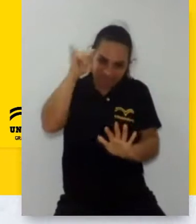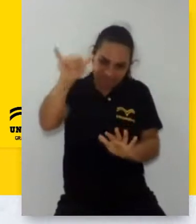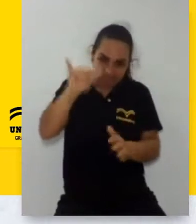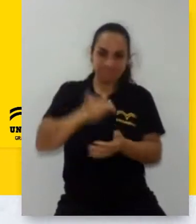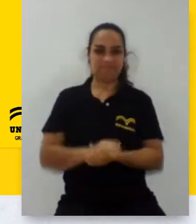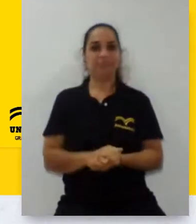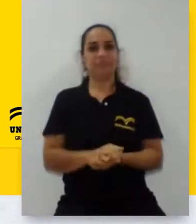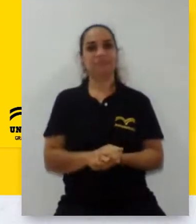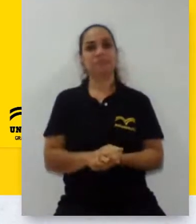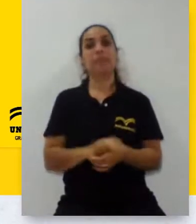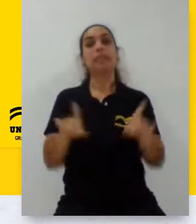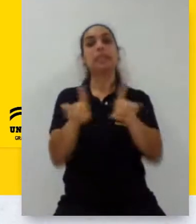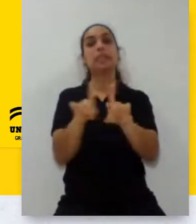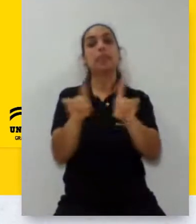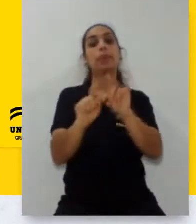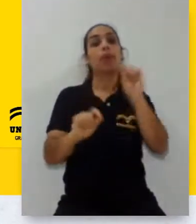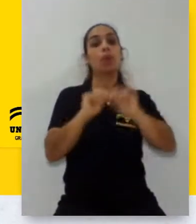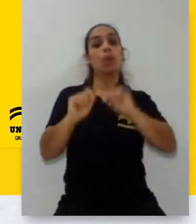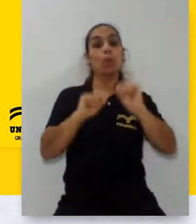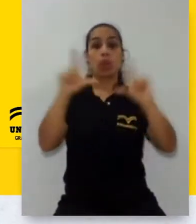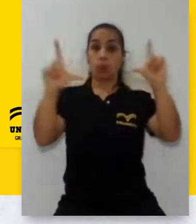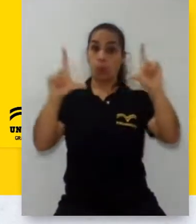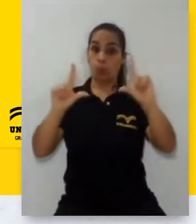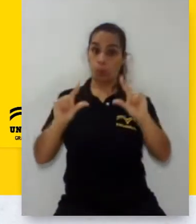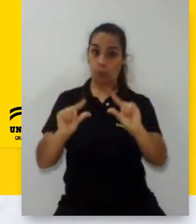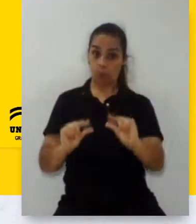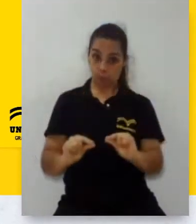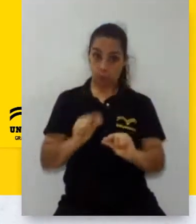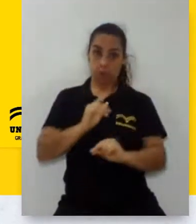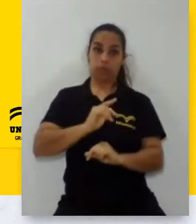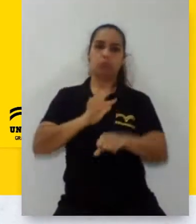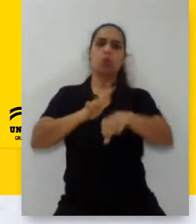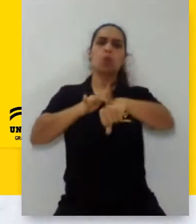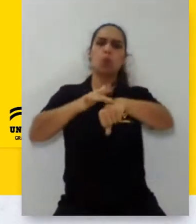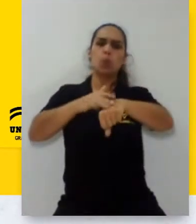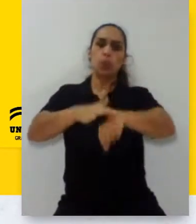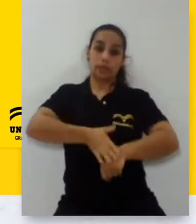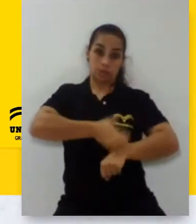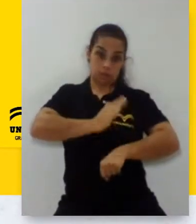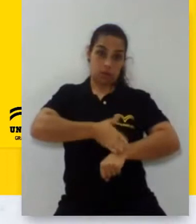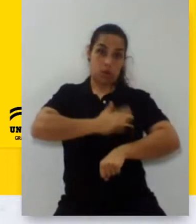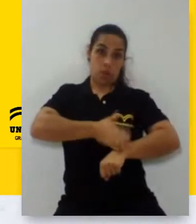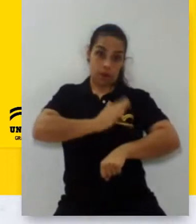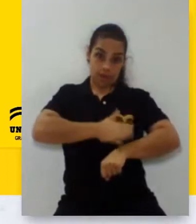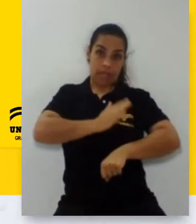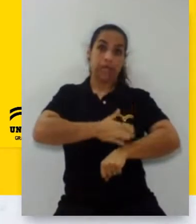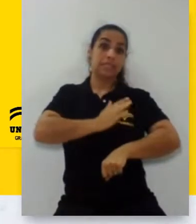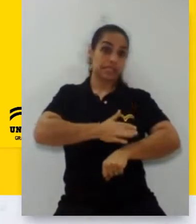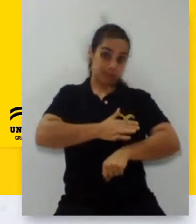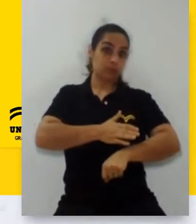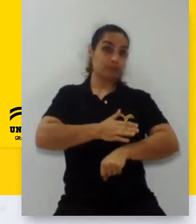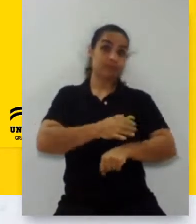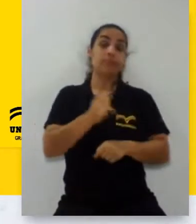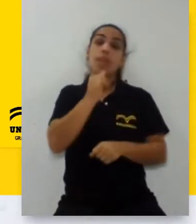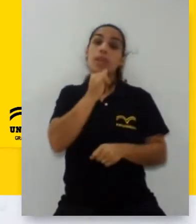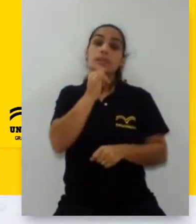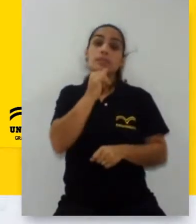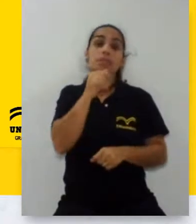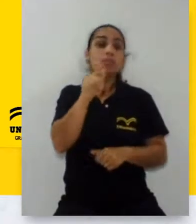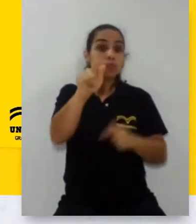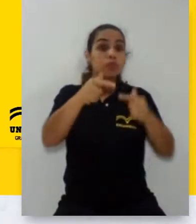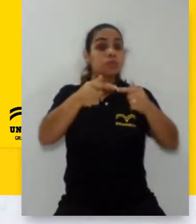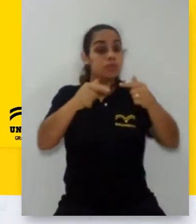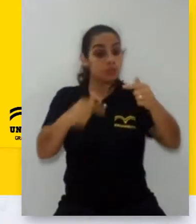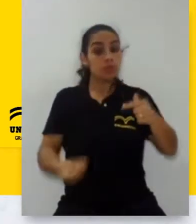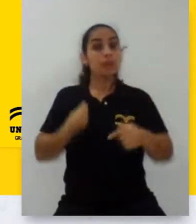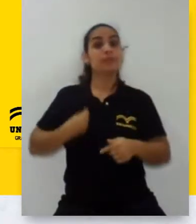Então, posso morrer qualquer hora, mas você pelo menos vai ter qualidade de vida, você vai viver com uma boa